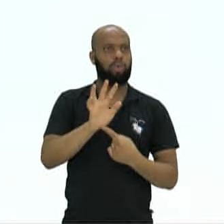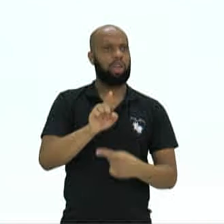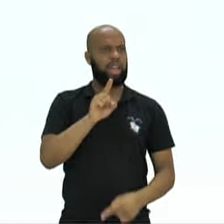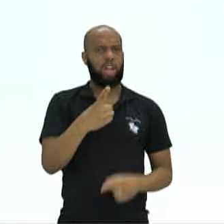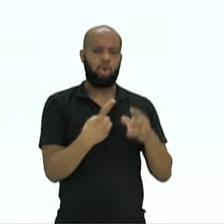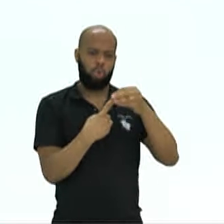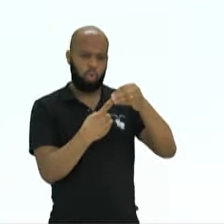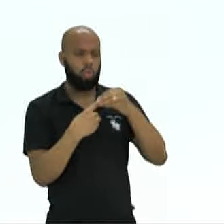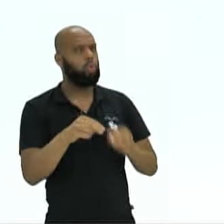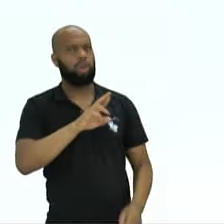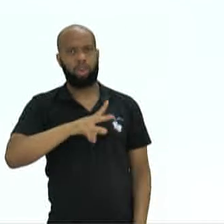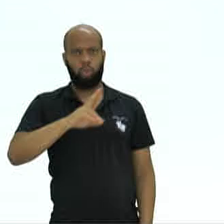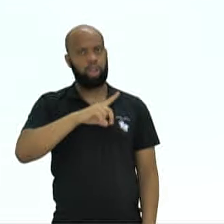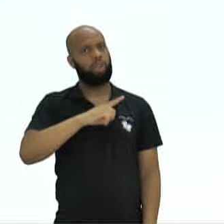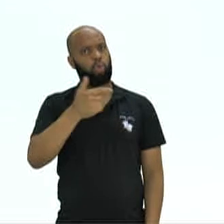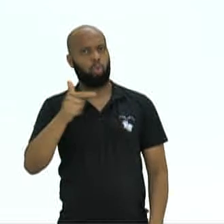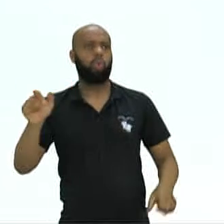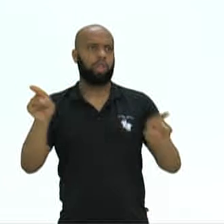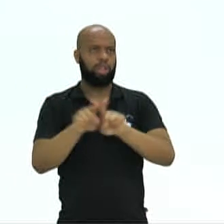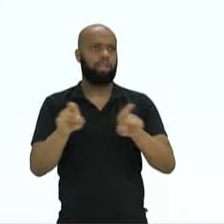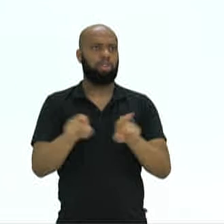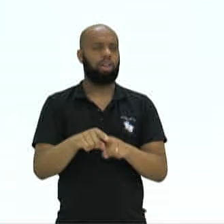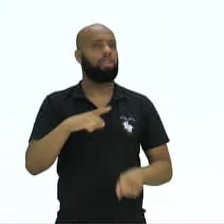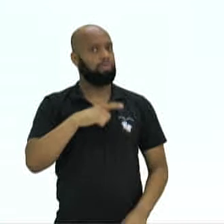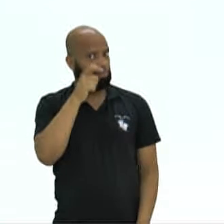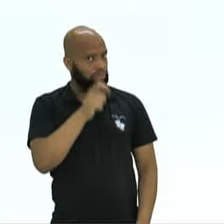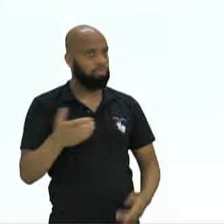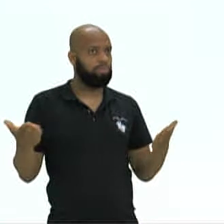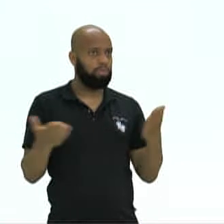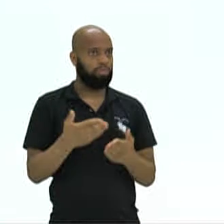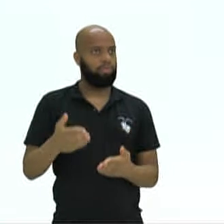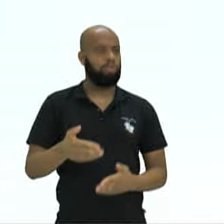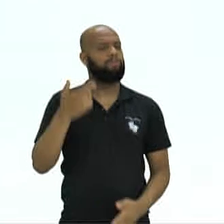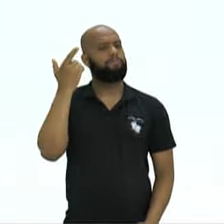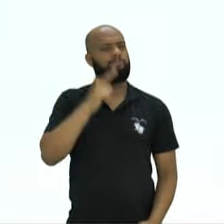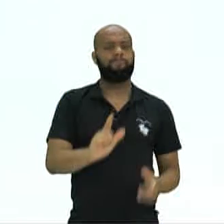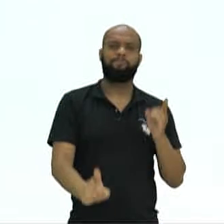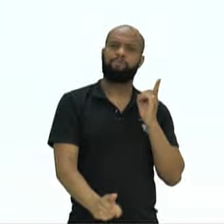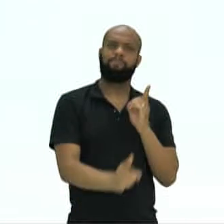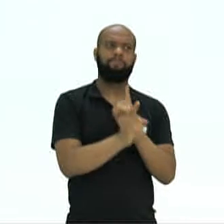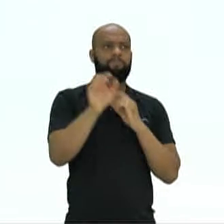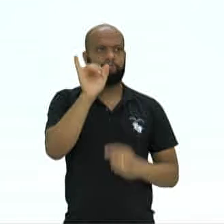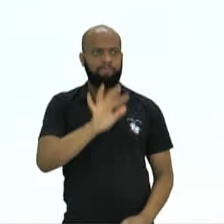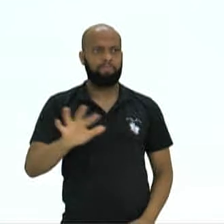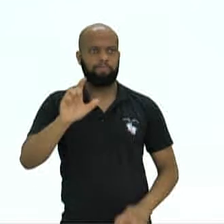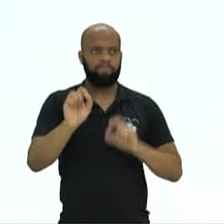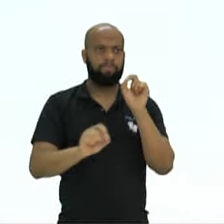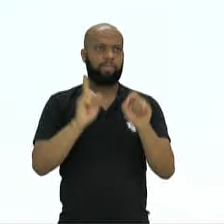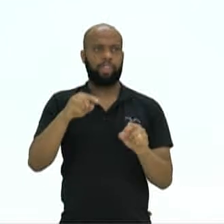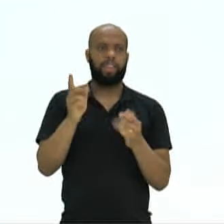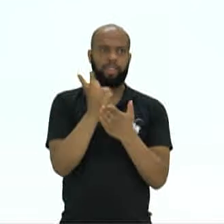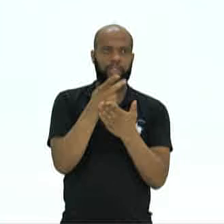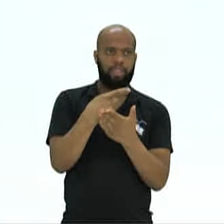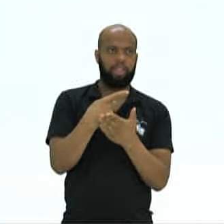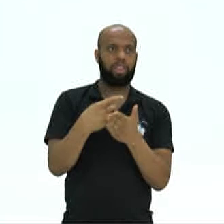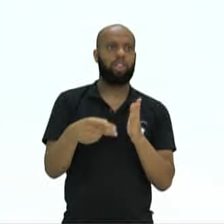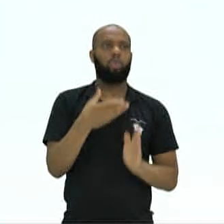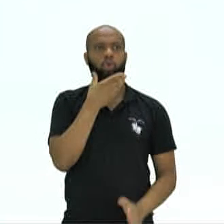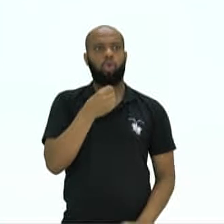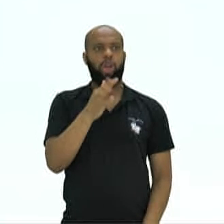único, é isso que eu queria mostrar para vocês. Me chamou muita atenção, deu trabalho, mas eu achei essa imagem. É uma gravura de Frans Post,